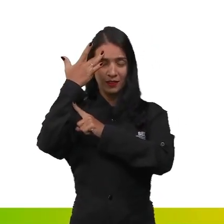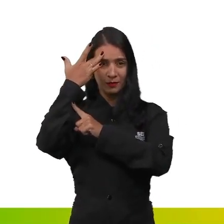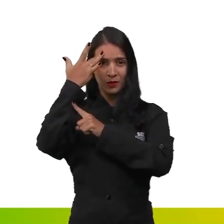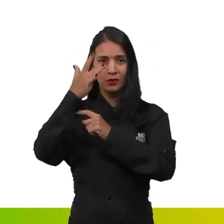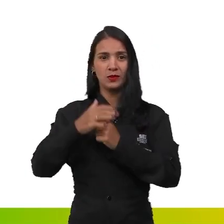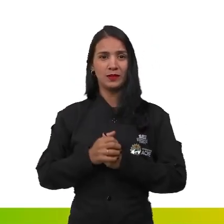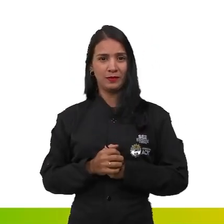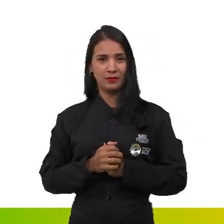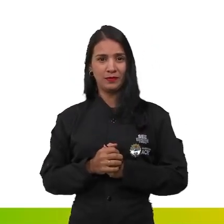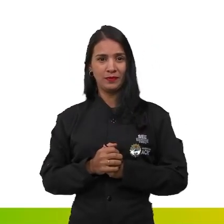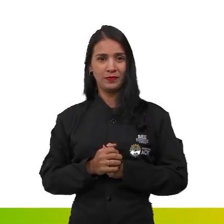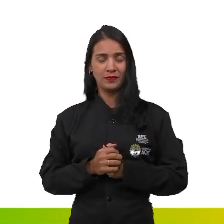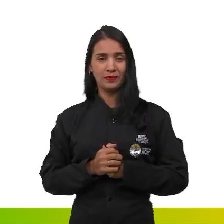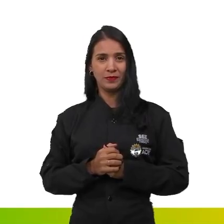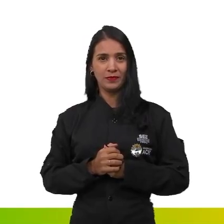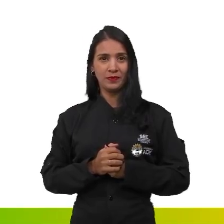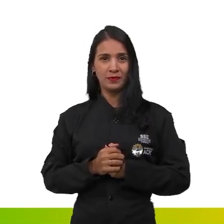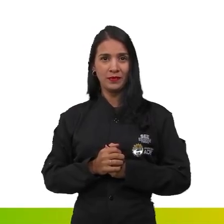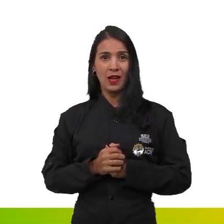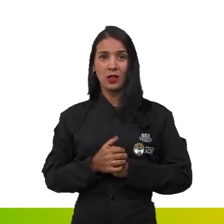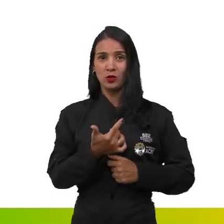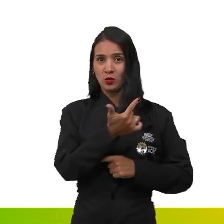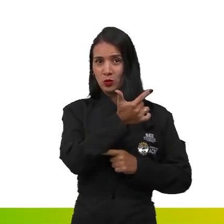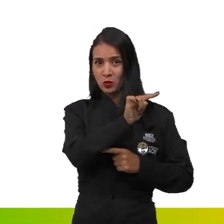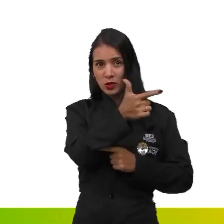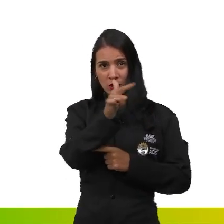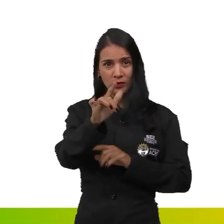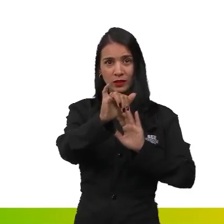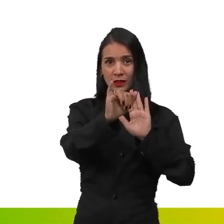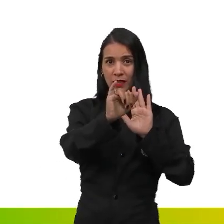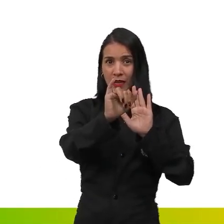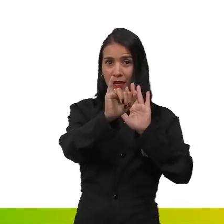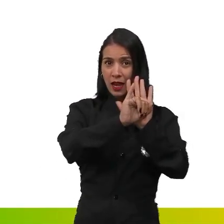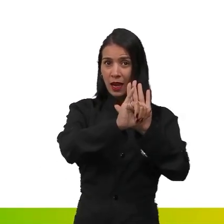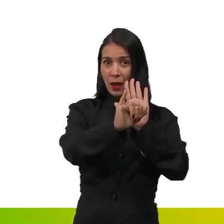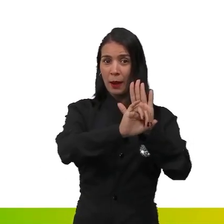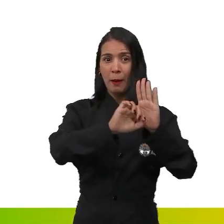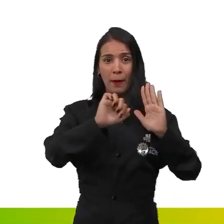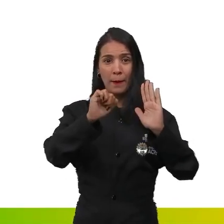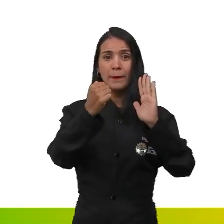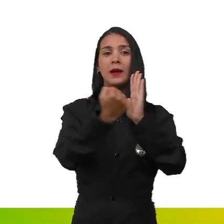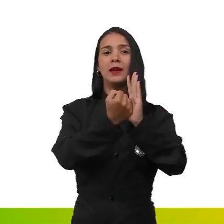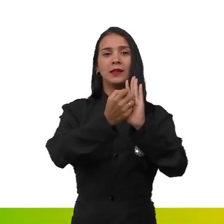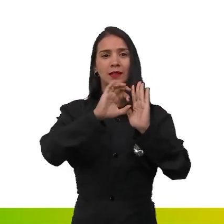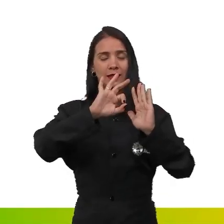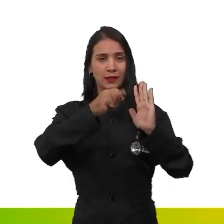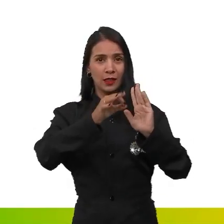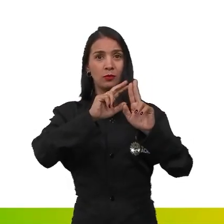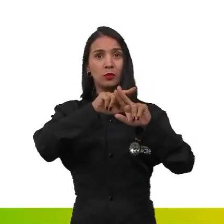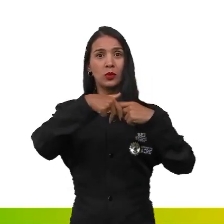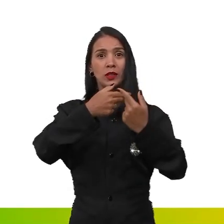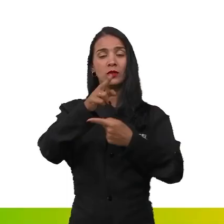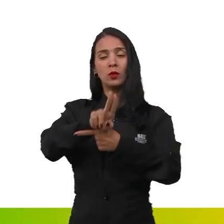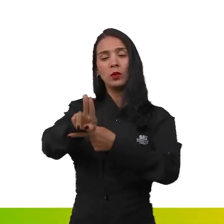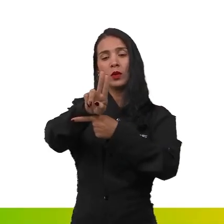a impessoalização por meio da terceira pessoa emprega verbos sem